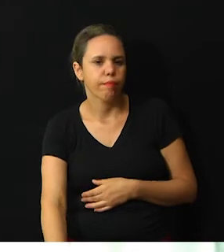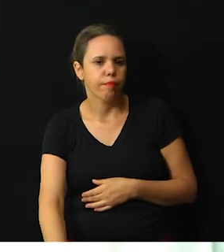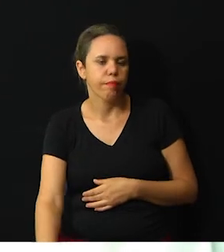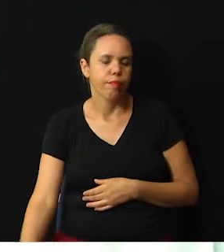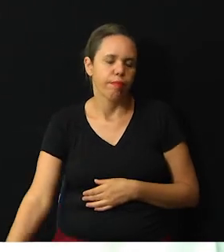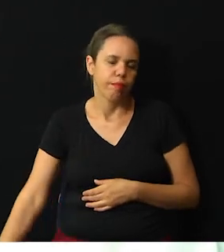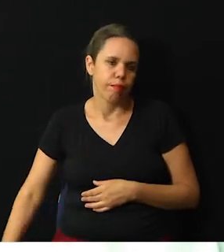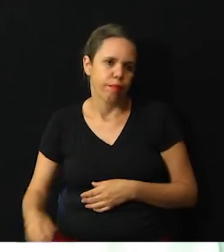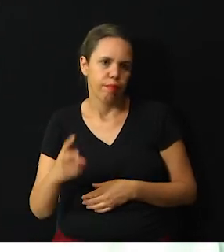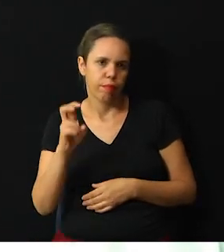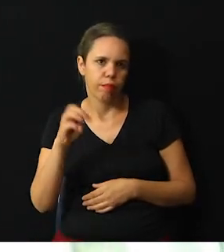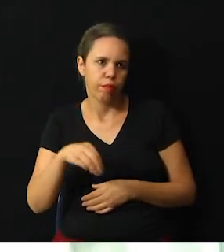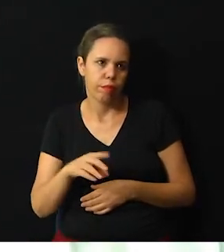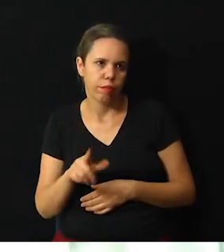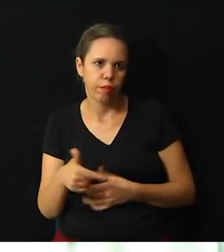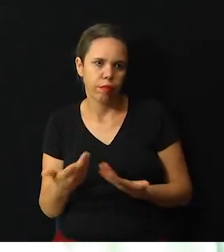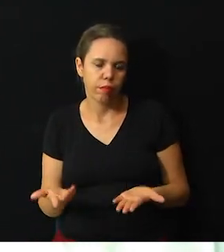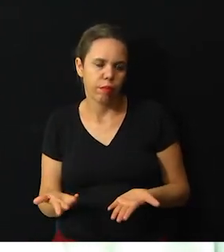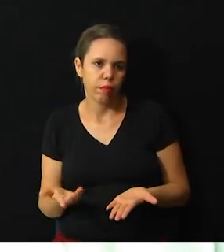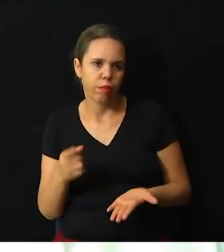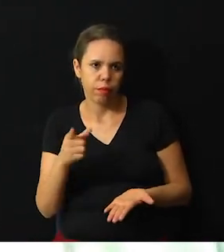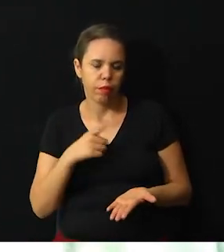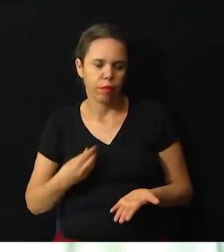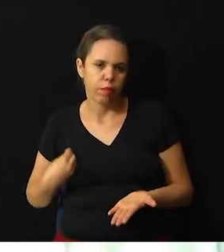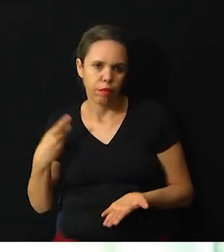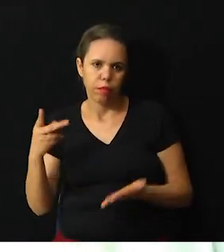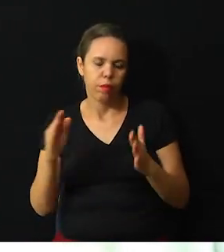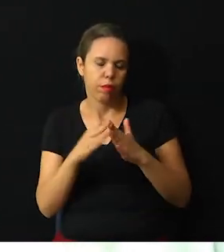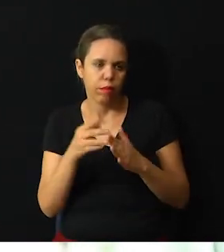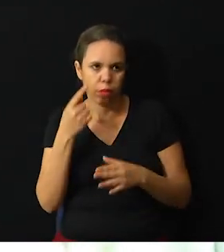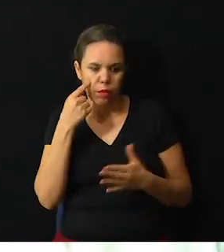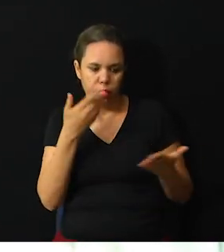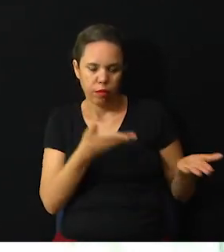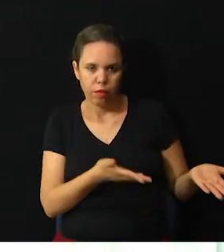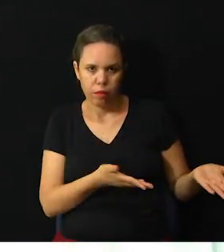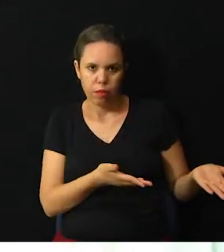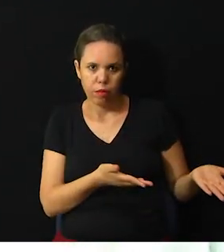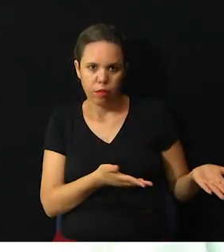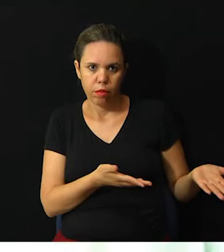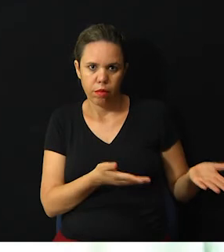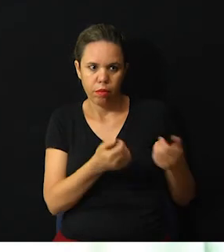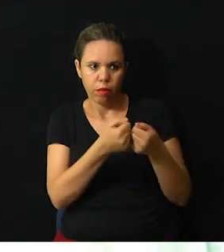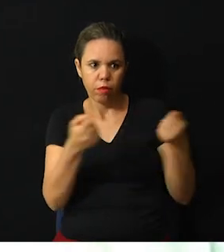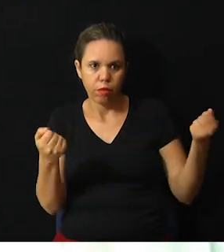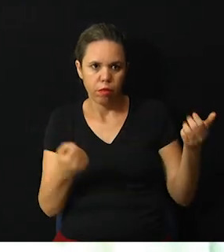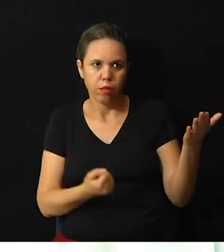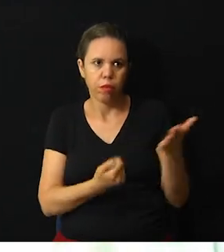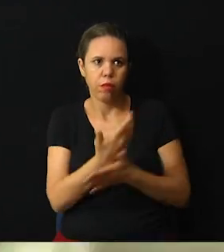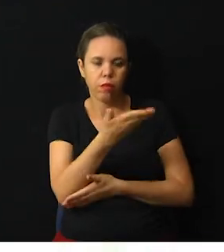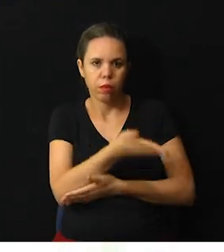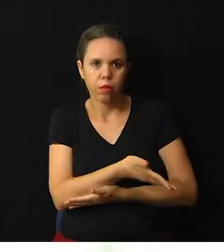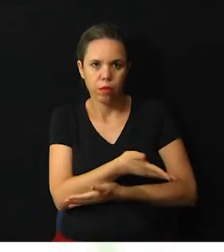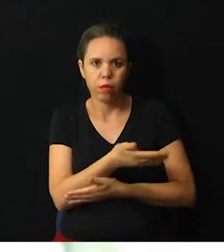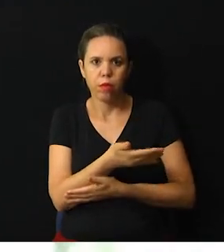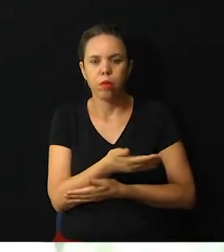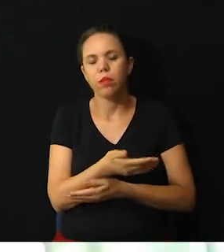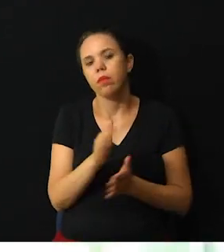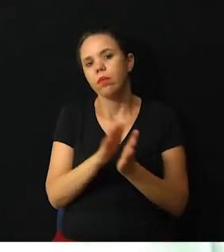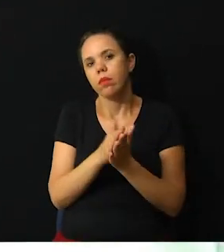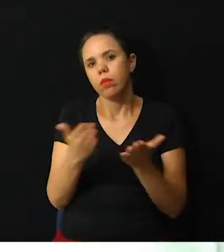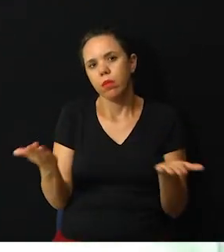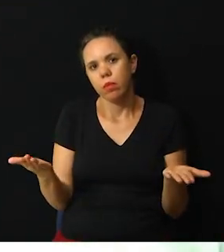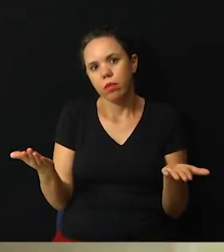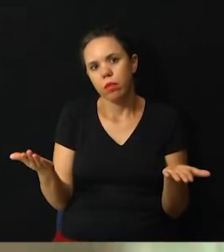consegue ganhar do argumento por 5 minutos, né? Você fala assim, não, mas você está na sua casa, olha aqui, esse aqui é o armário que você comprou, esse aqui é o seu